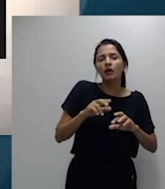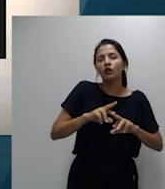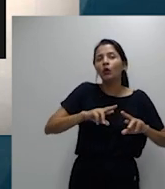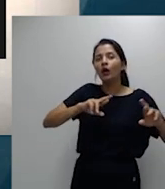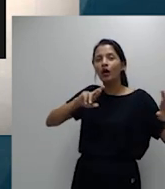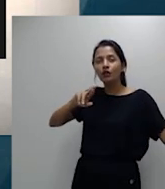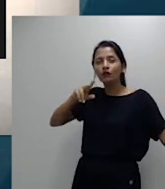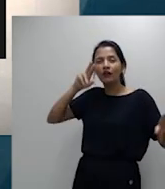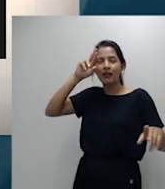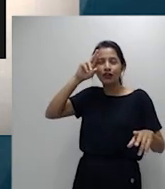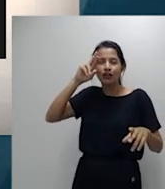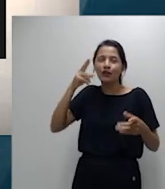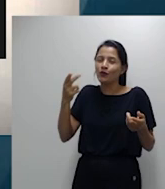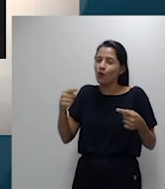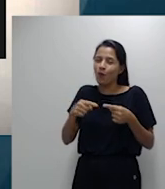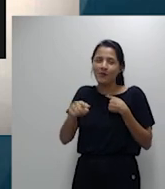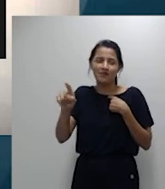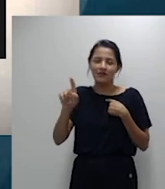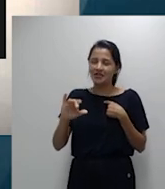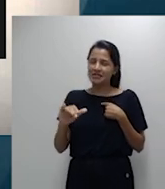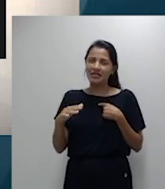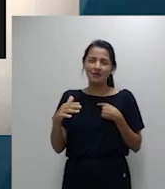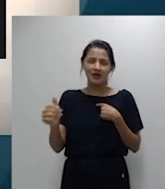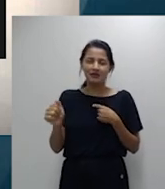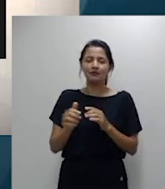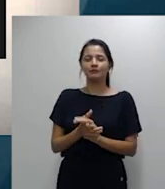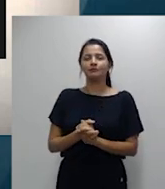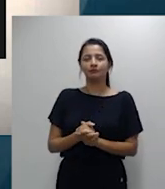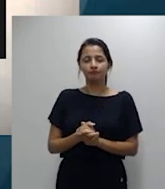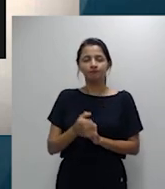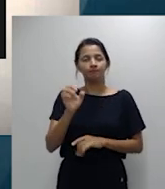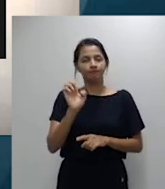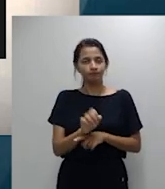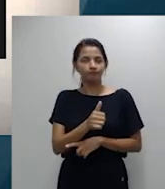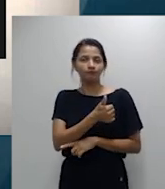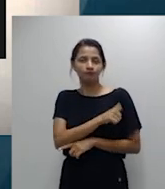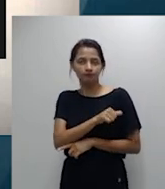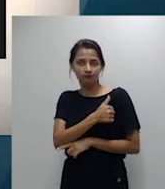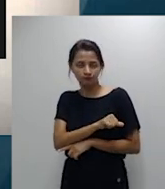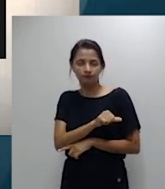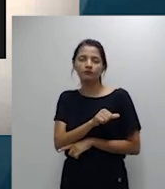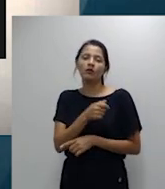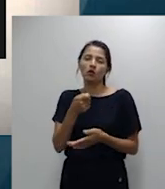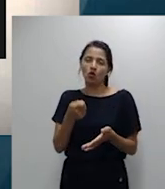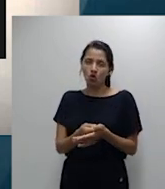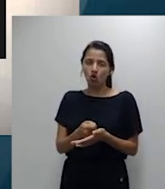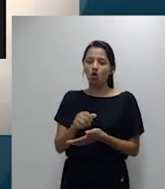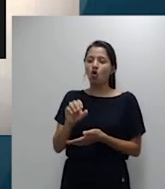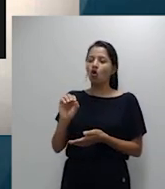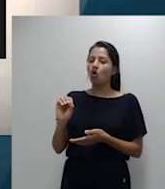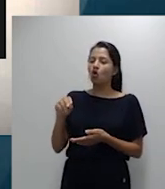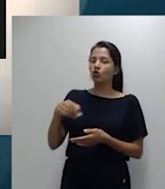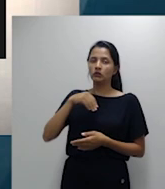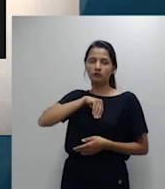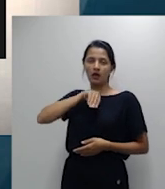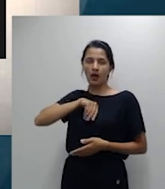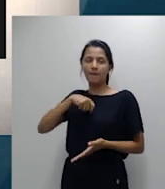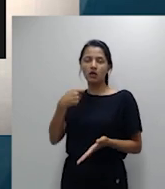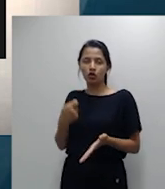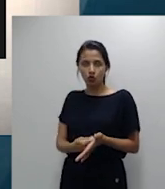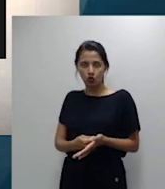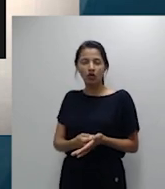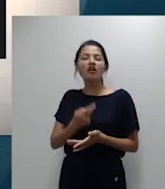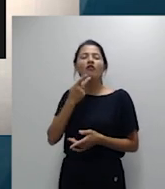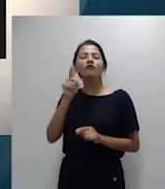incidência do Imposto recurso especial do StarOne e do Estado do Rio de Janeiro pontos no horário no tocante aos honorários anota